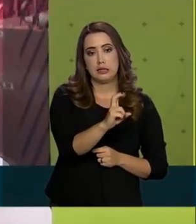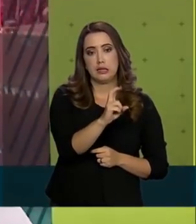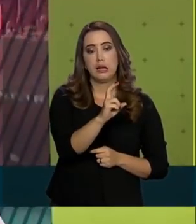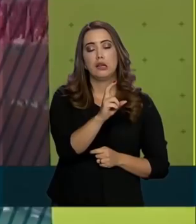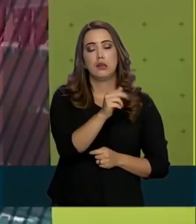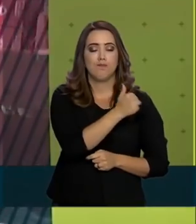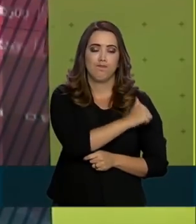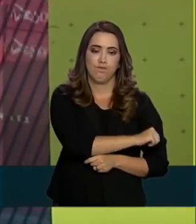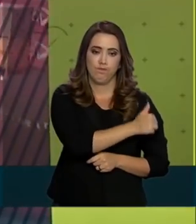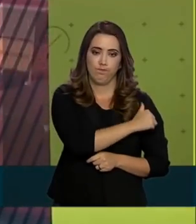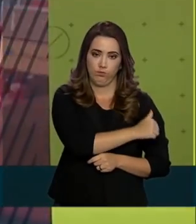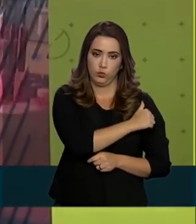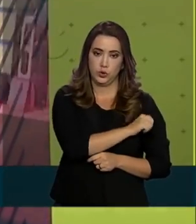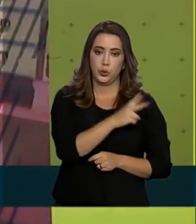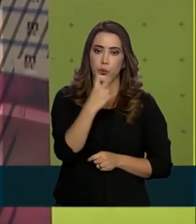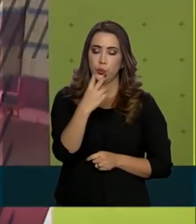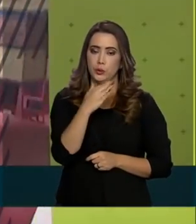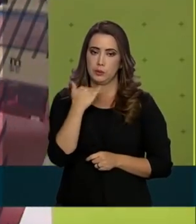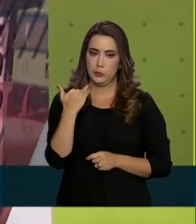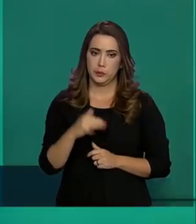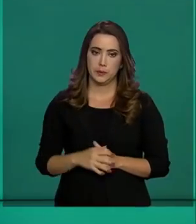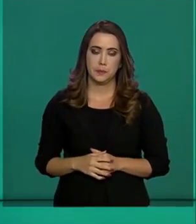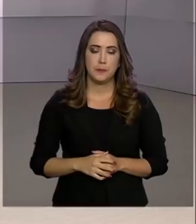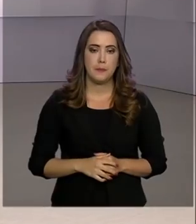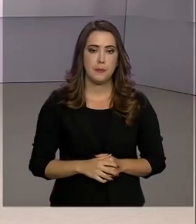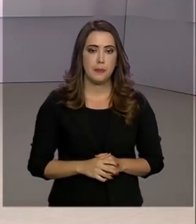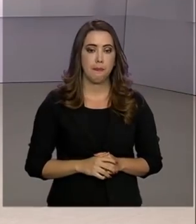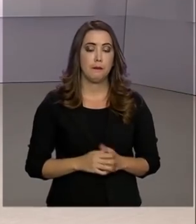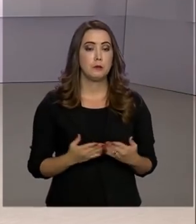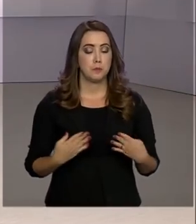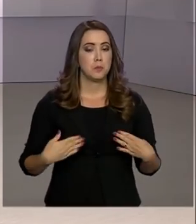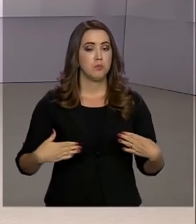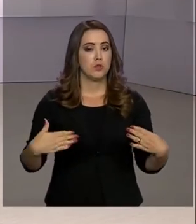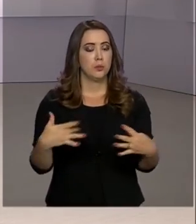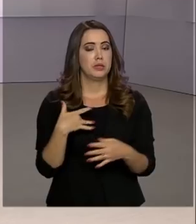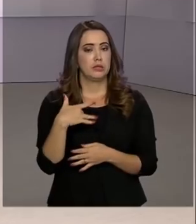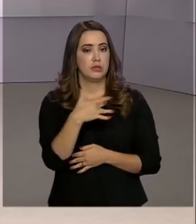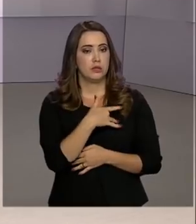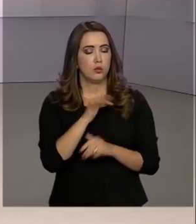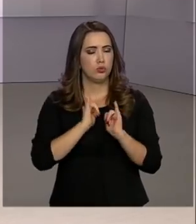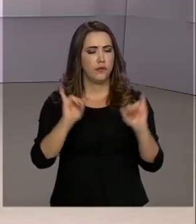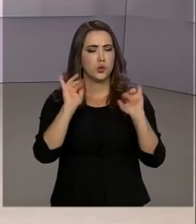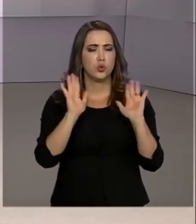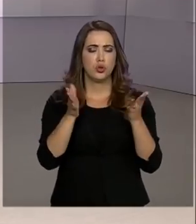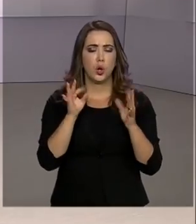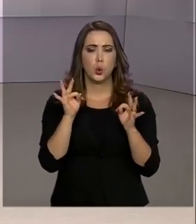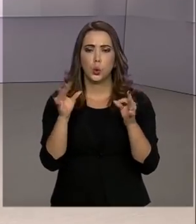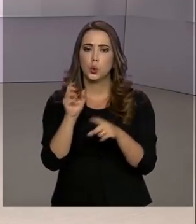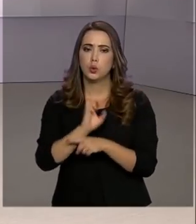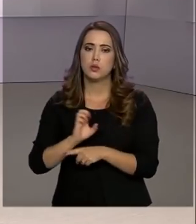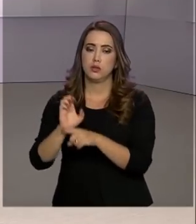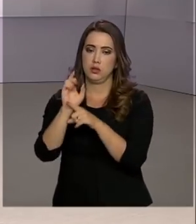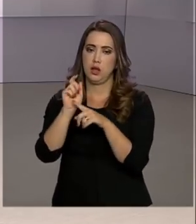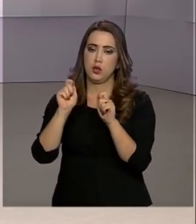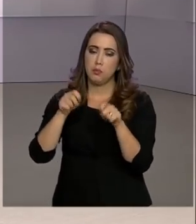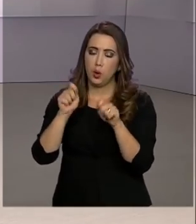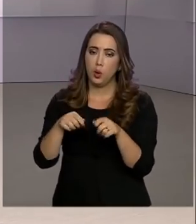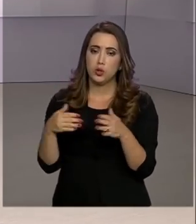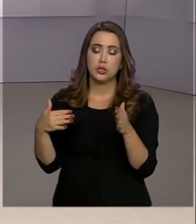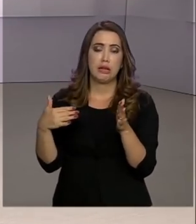confirmações no Rio, com 2 mortes. Segundo o Ministério da Saúde, todos os estados estão aptos a